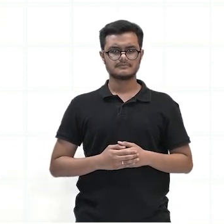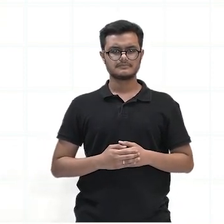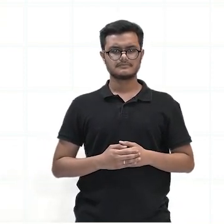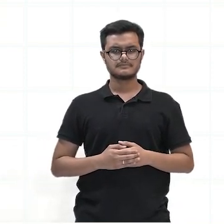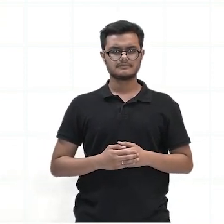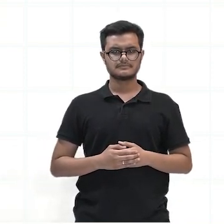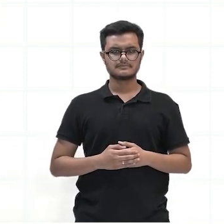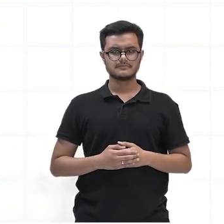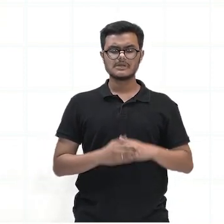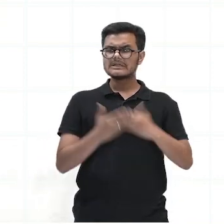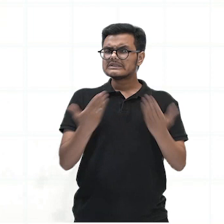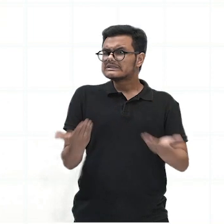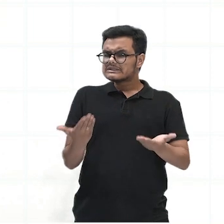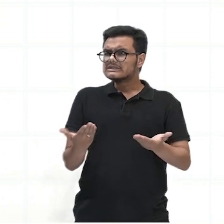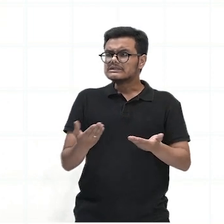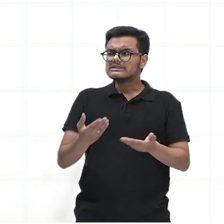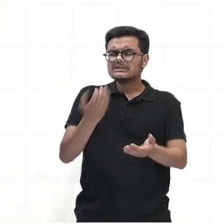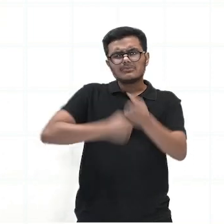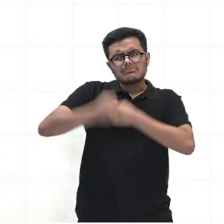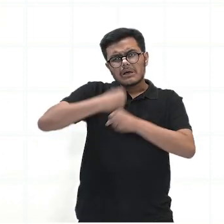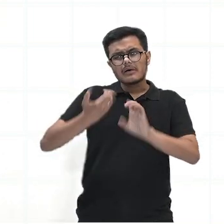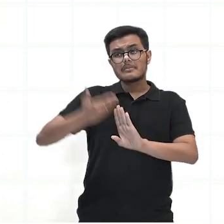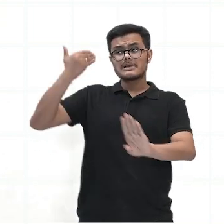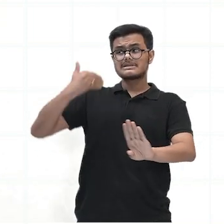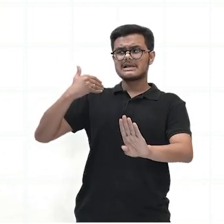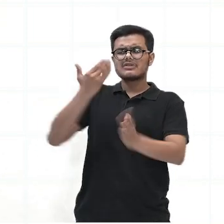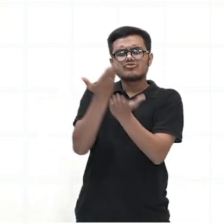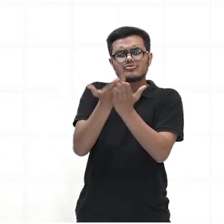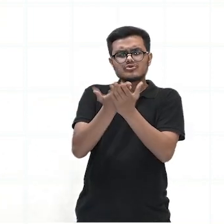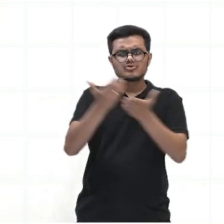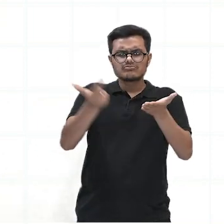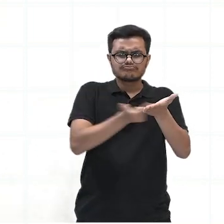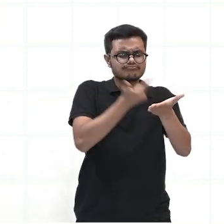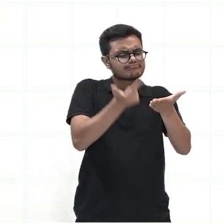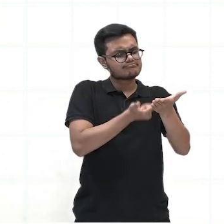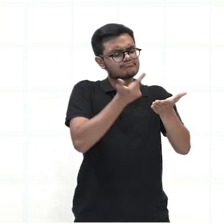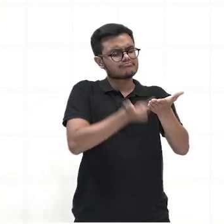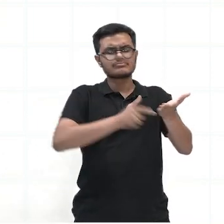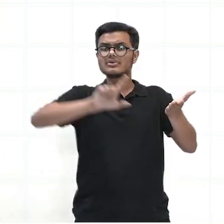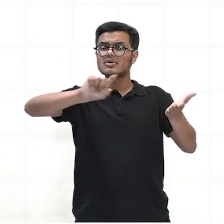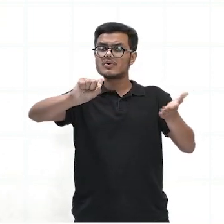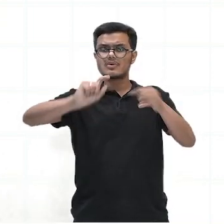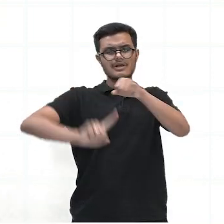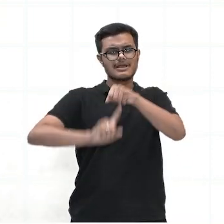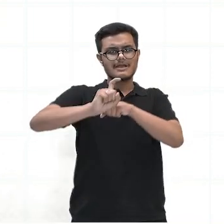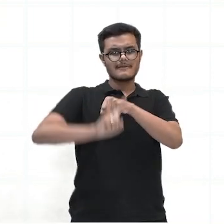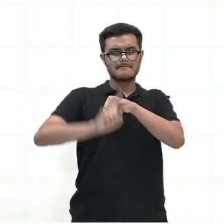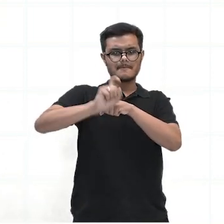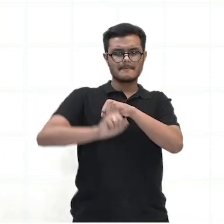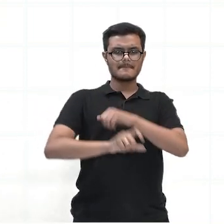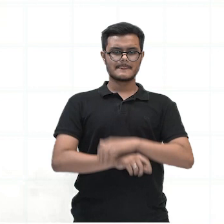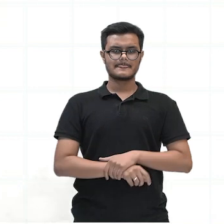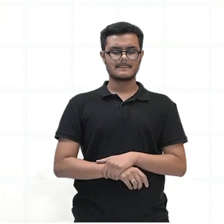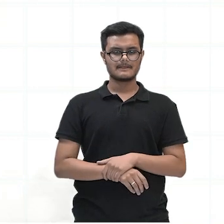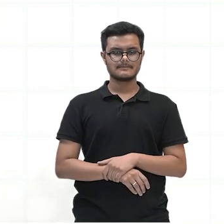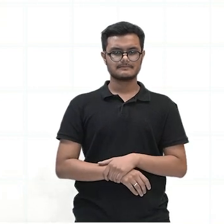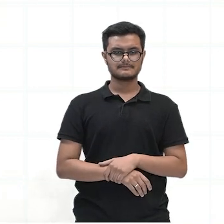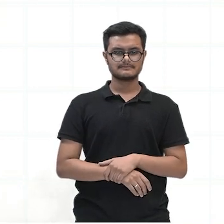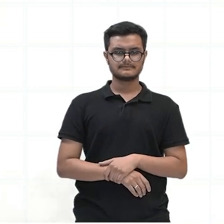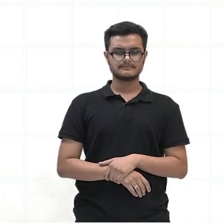li sobre o quê? About emojis. Eu li sobre os emojis. And you, conheci, eu